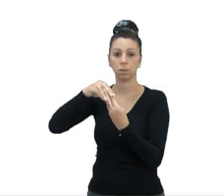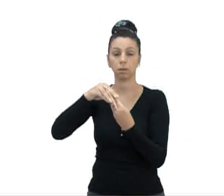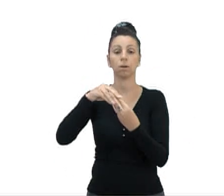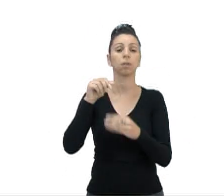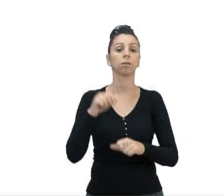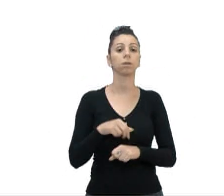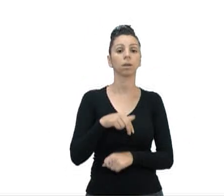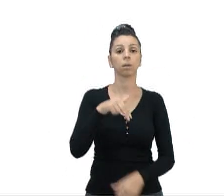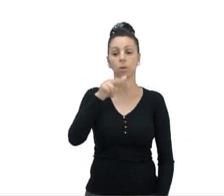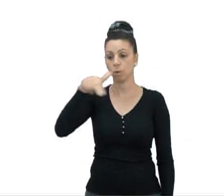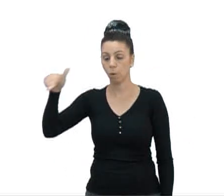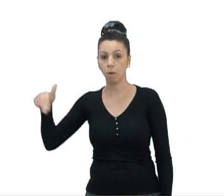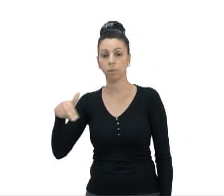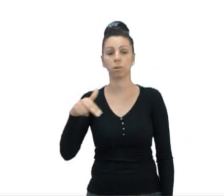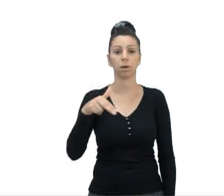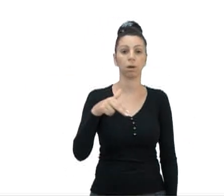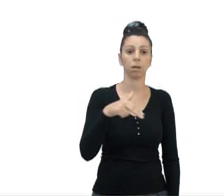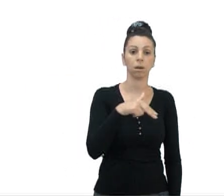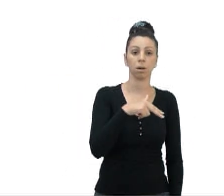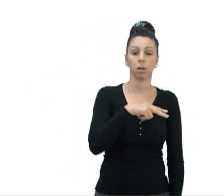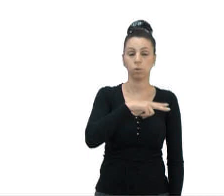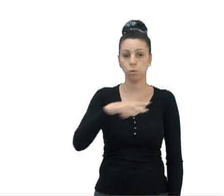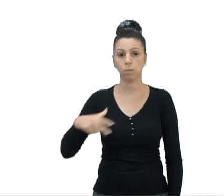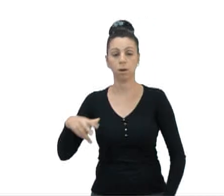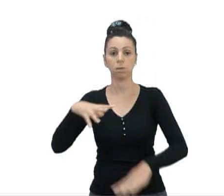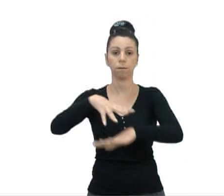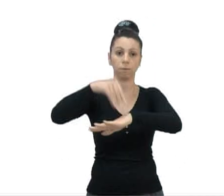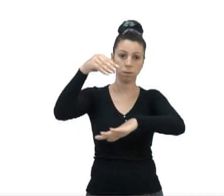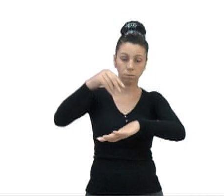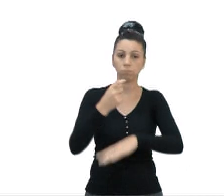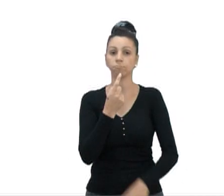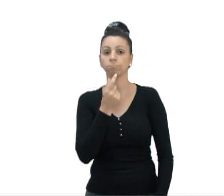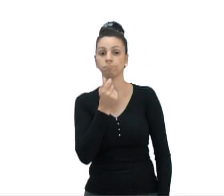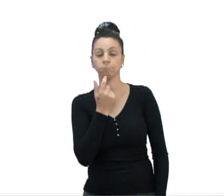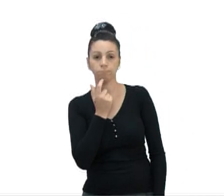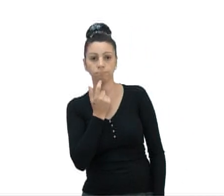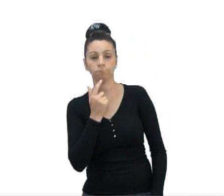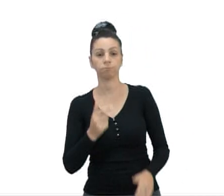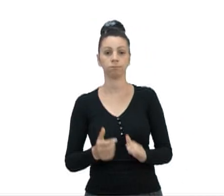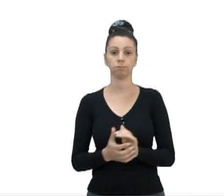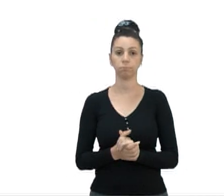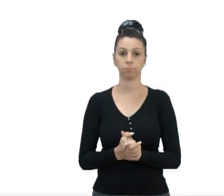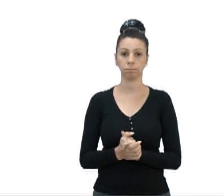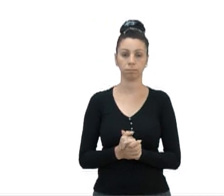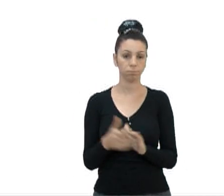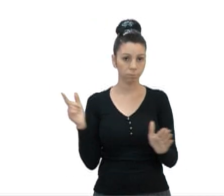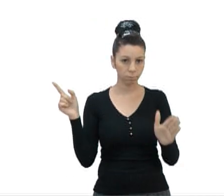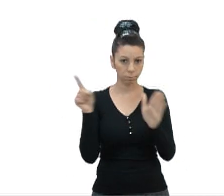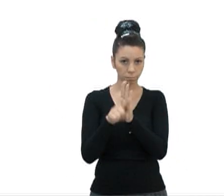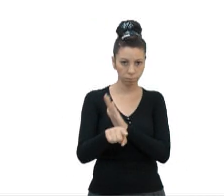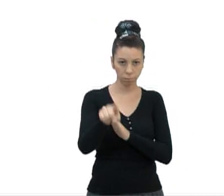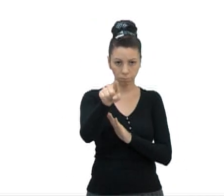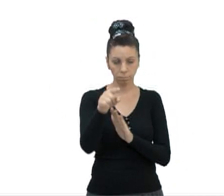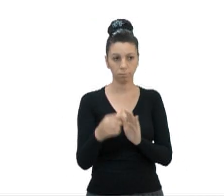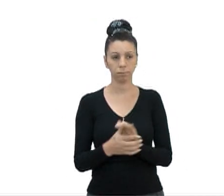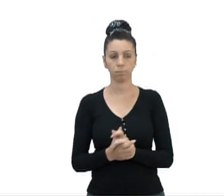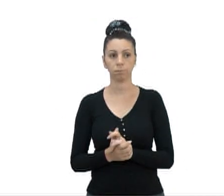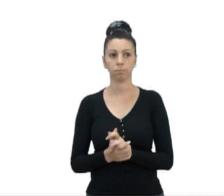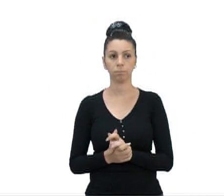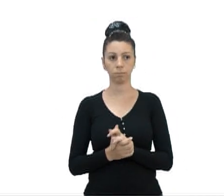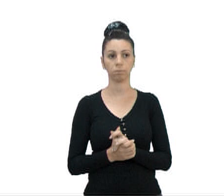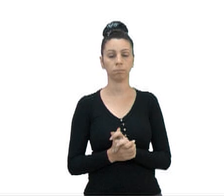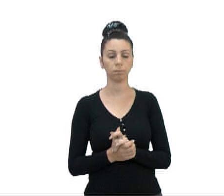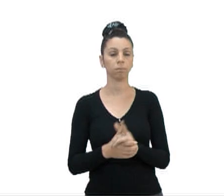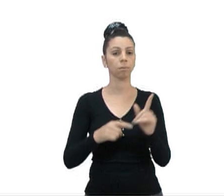eles Noruega, Suécia e Finlândia, certo? Perguntinha ali. Apresentam